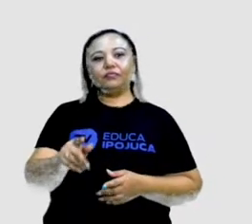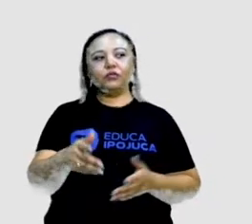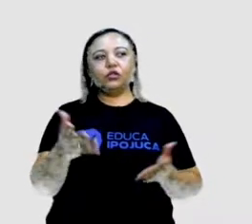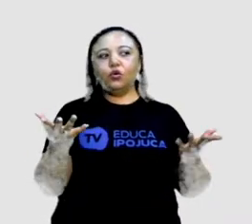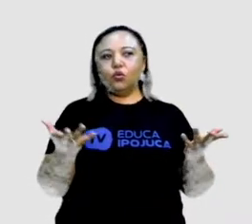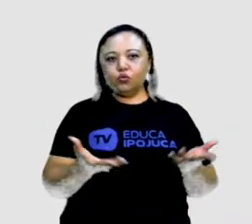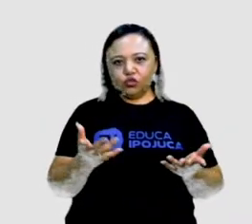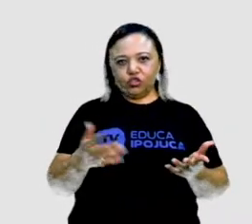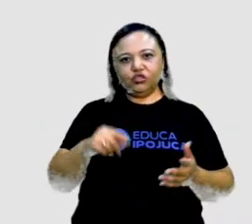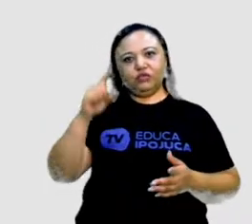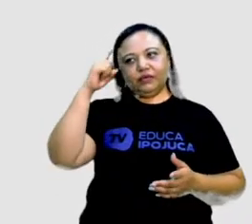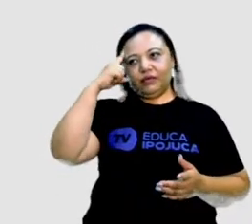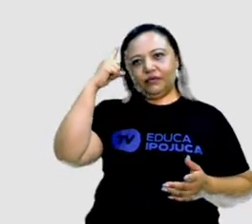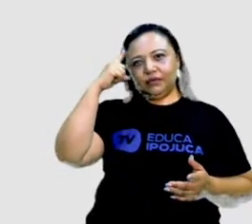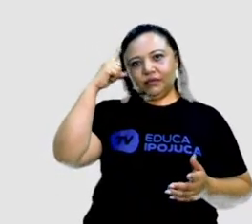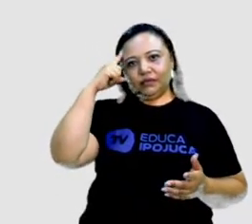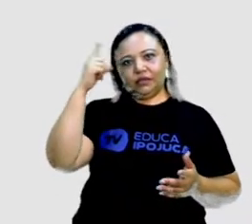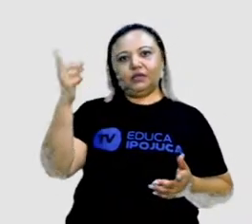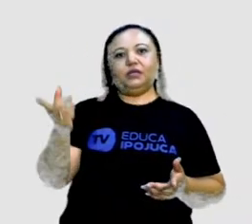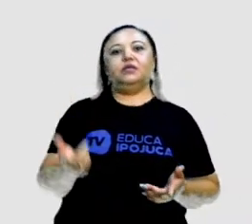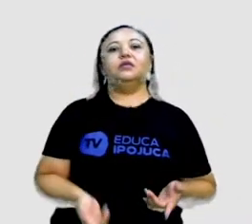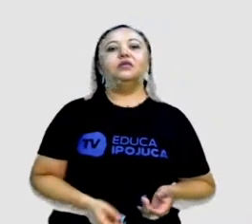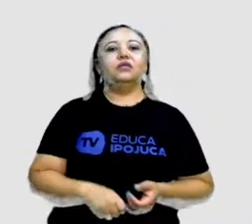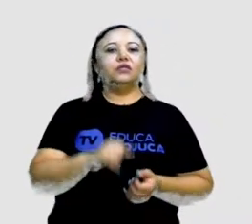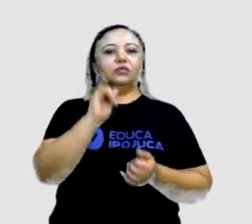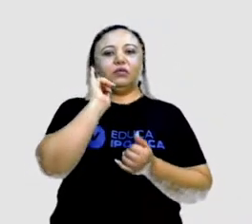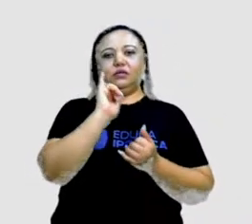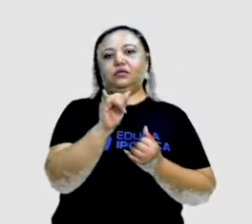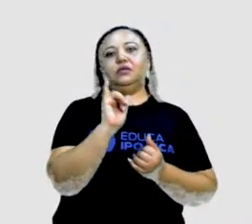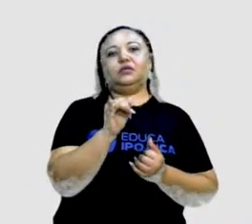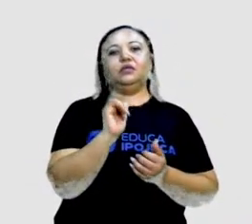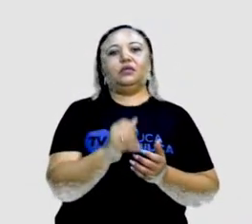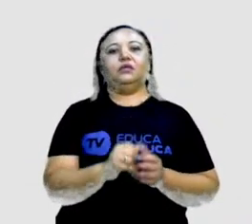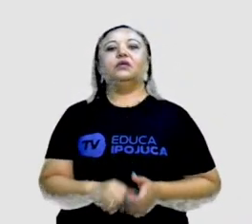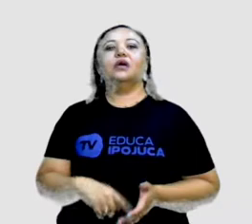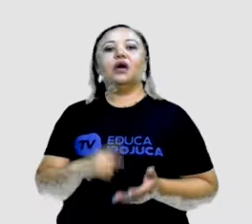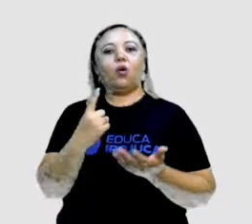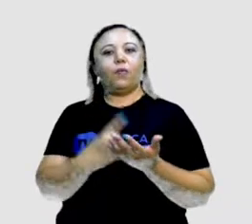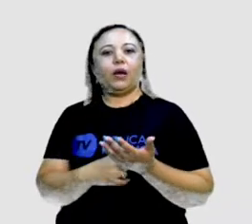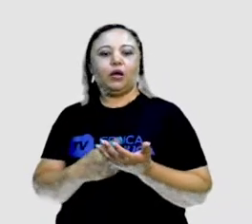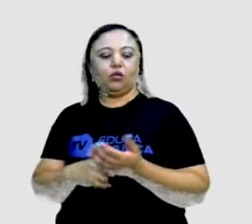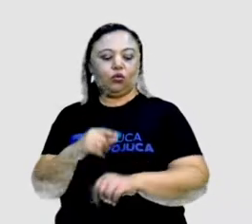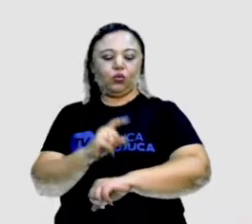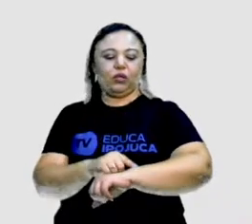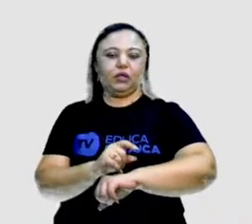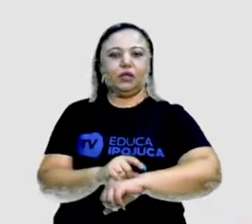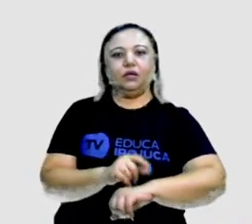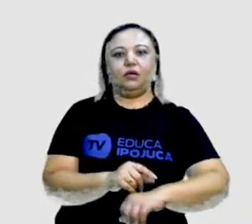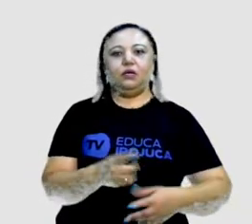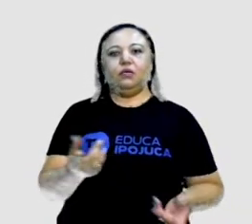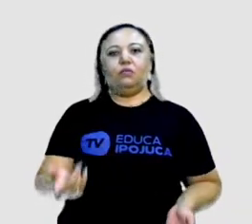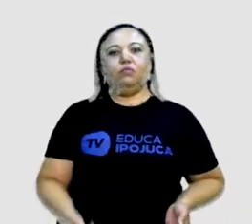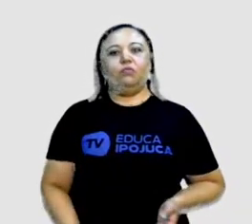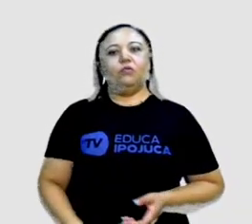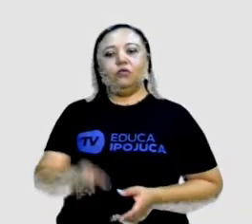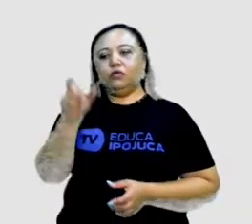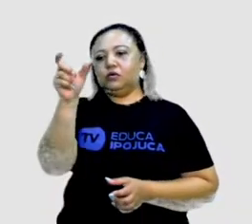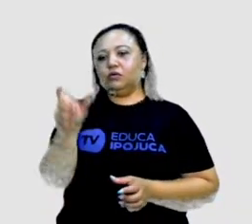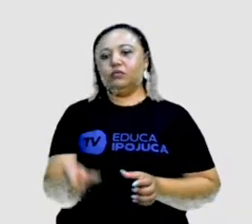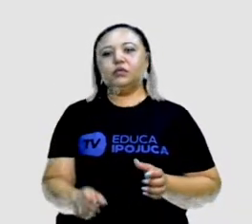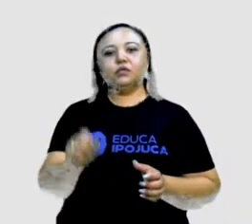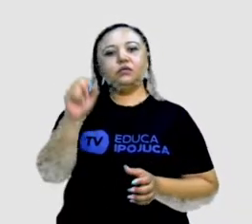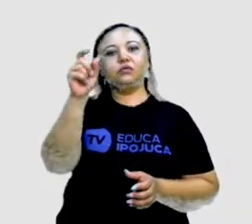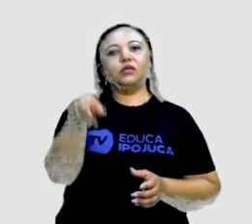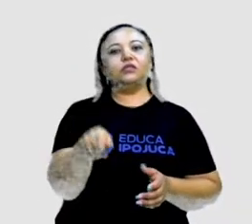da estrutura da narrativa, marcadores de tempo e lugar, sequência e articulação entre os acontecimentos. Trabalhar algumas estratégias de